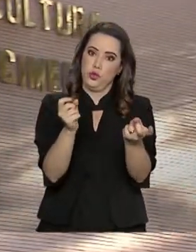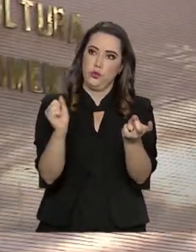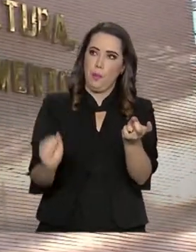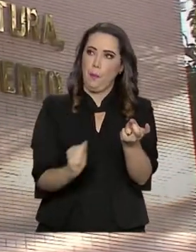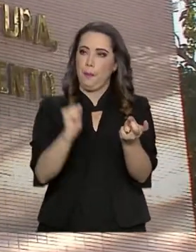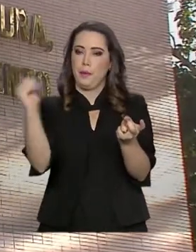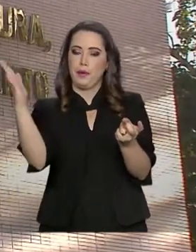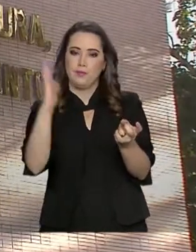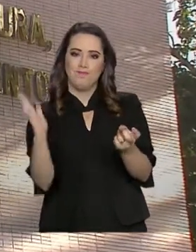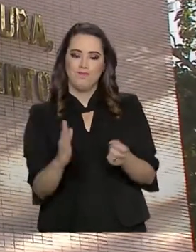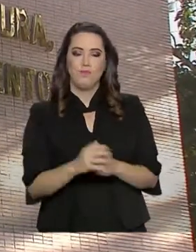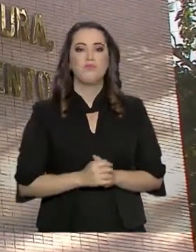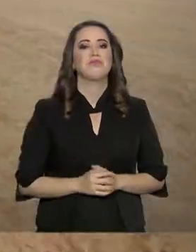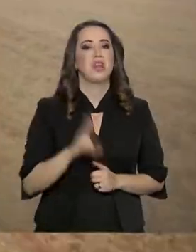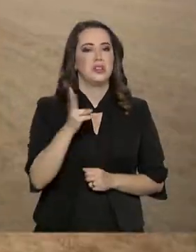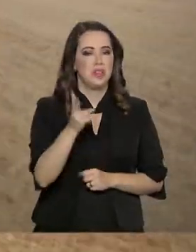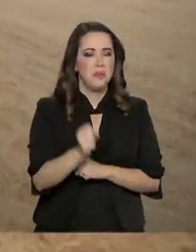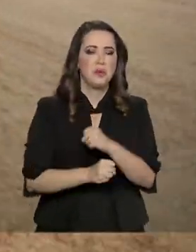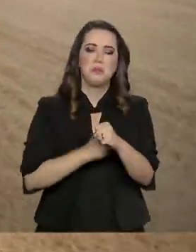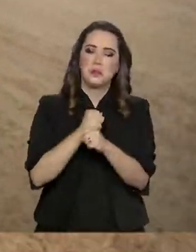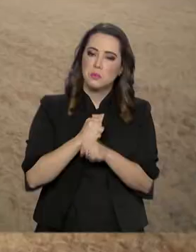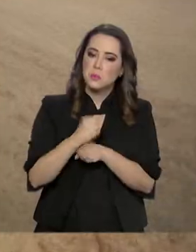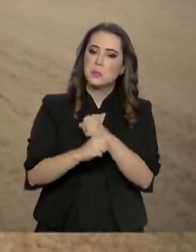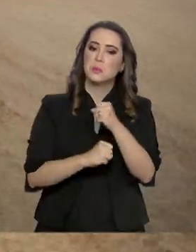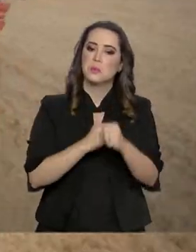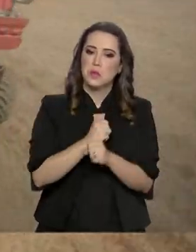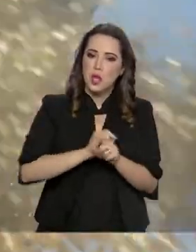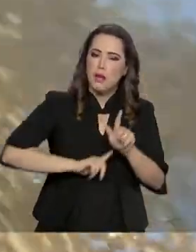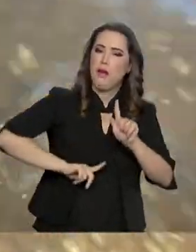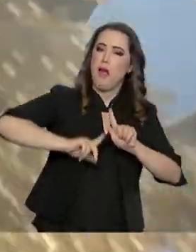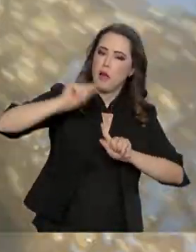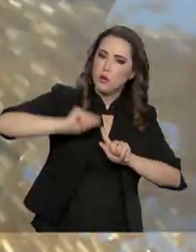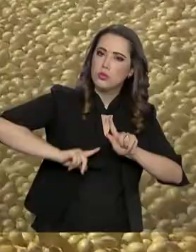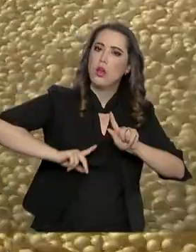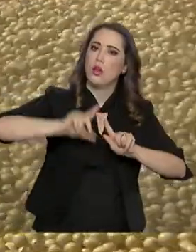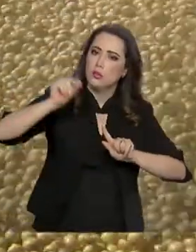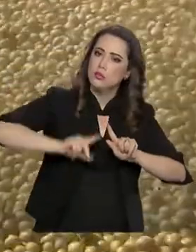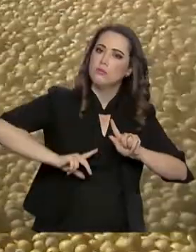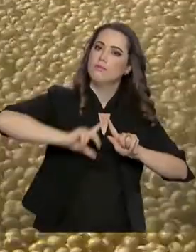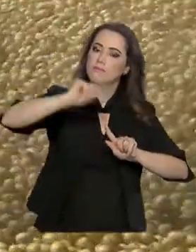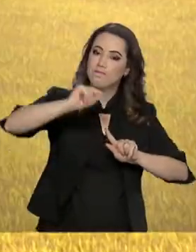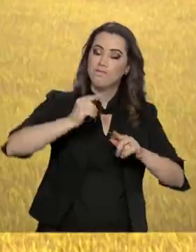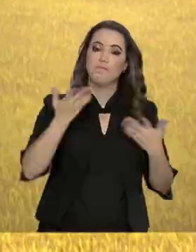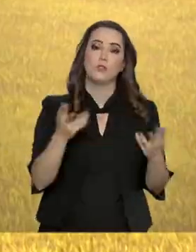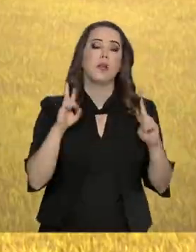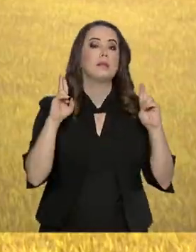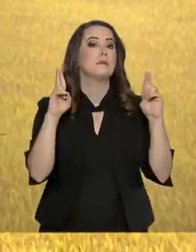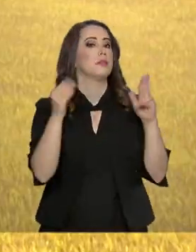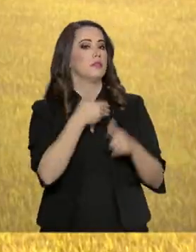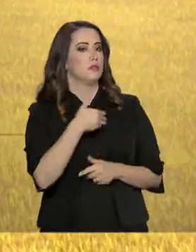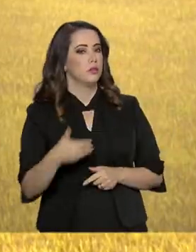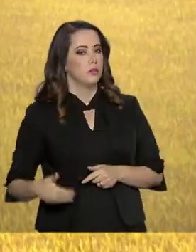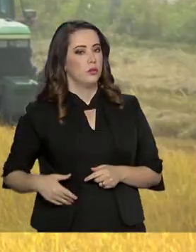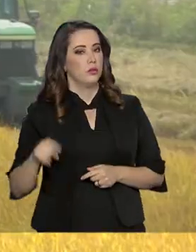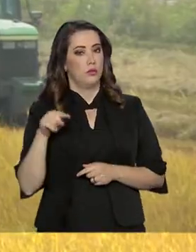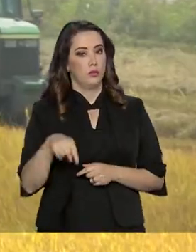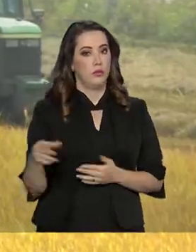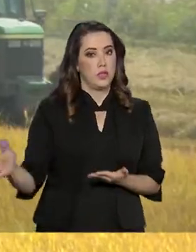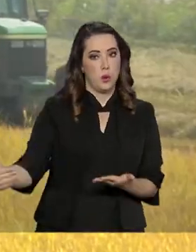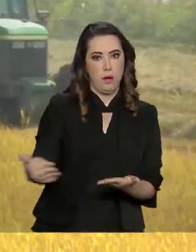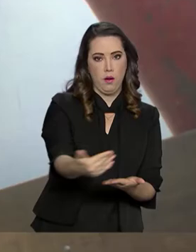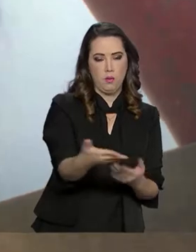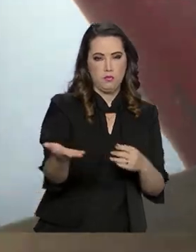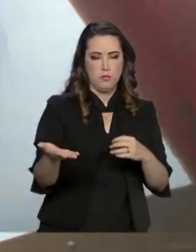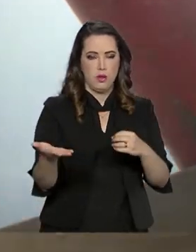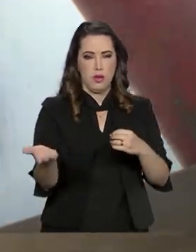Agricultura. Ano a ano, a safra de grãos bate novos recordes. A estimativa do governo é de que a colheita